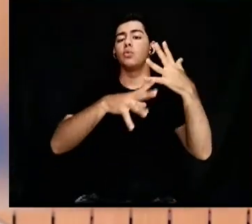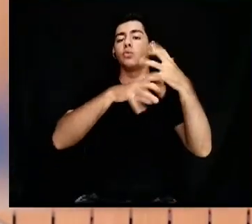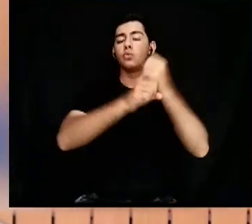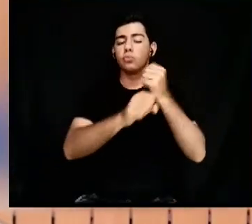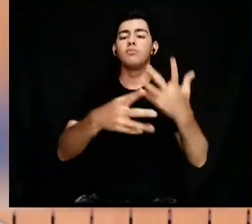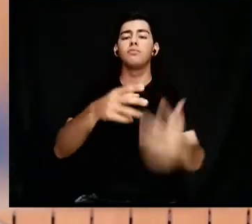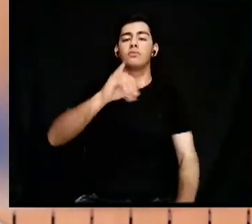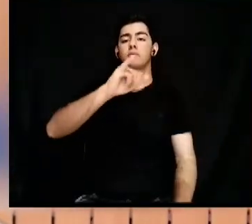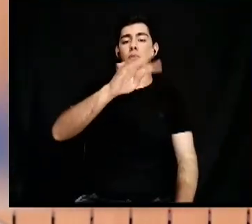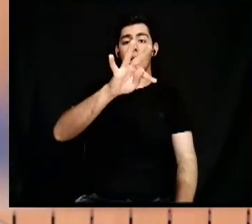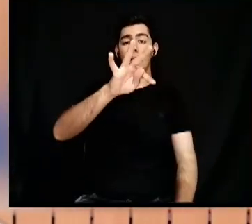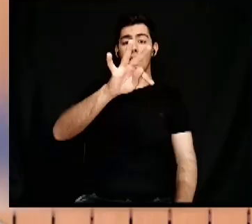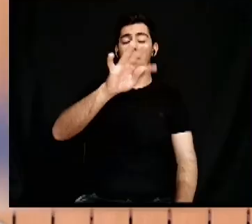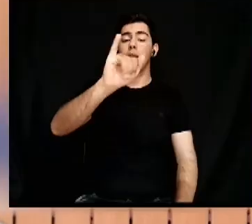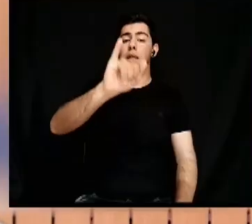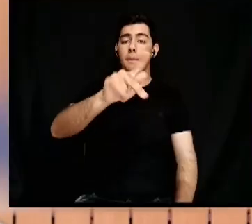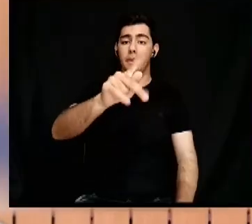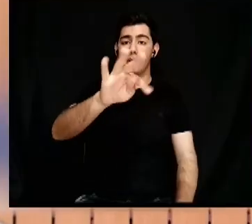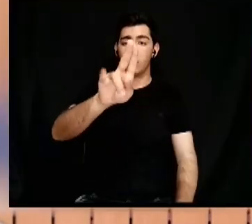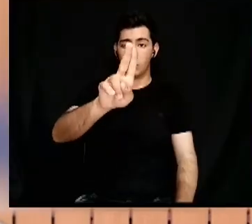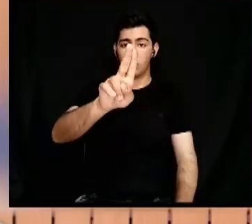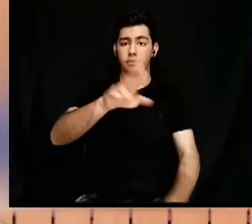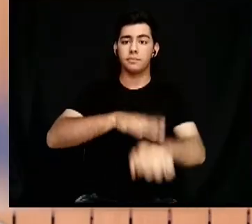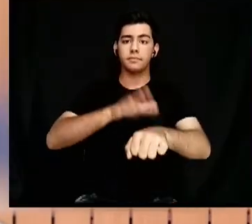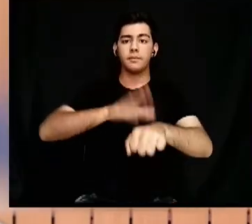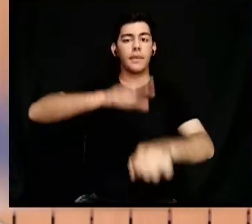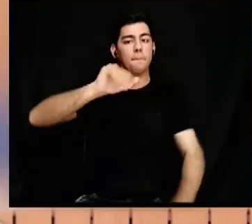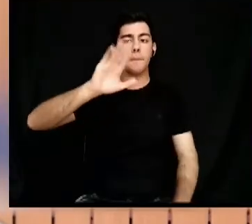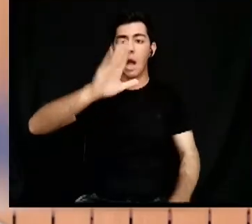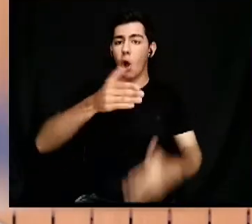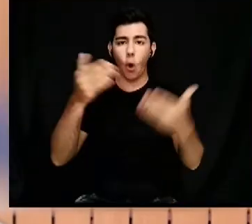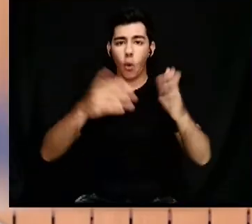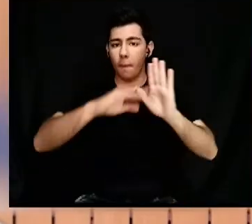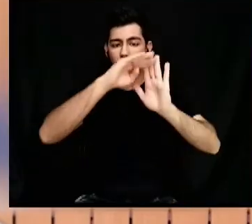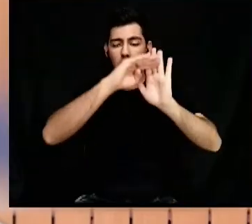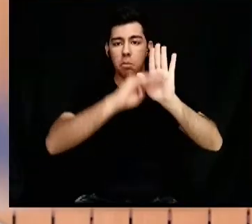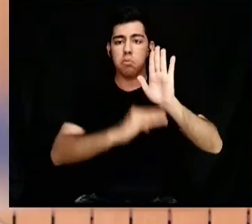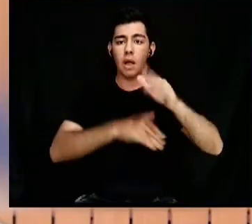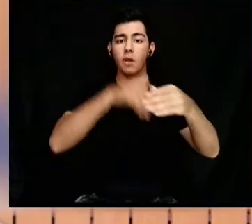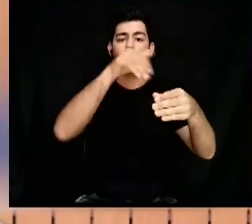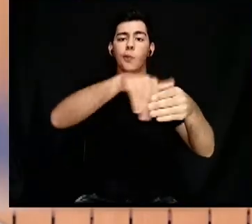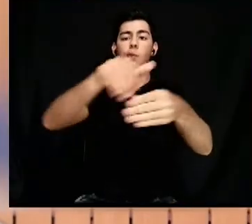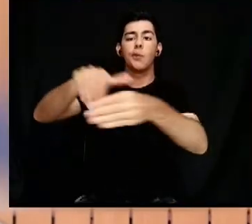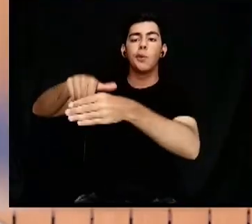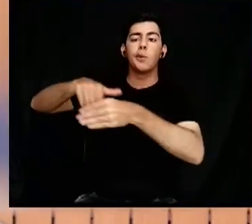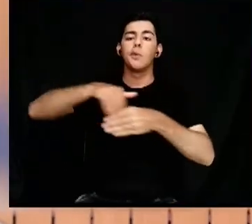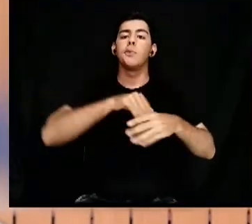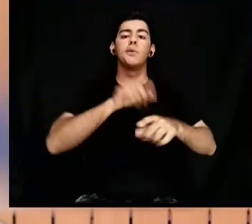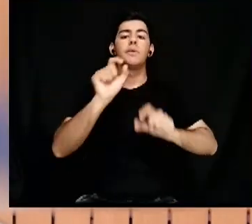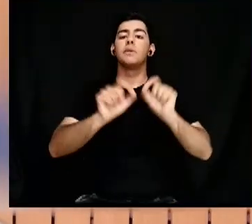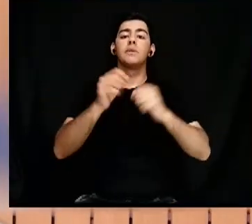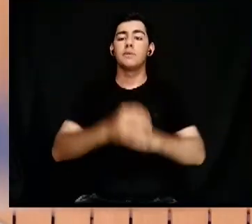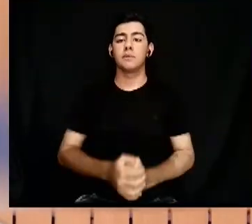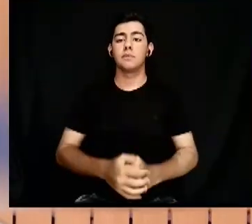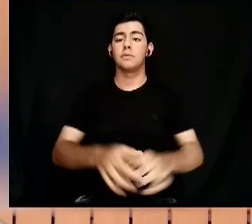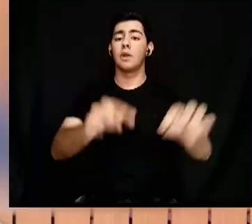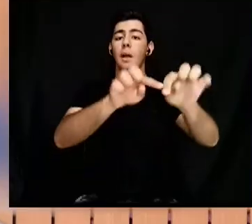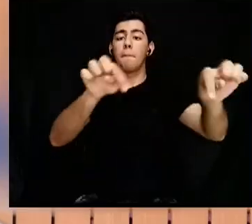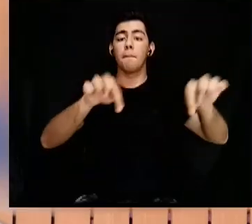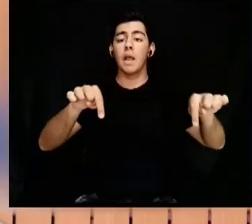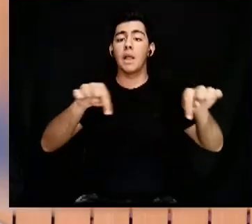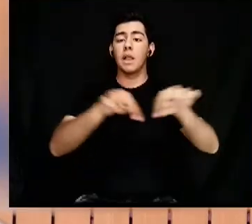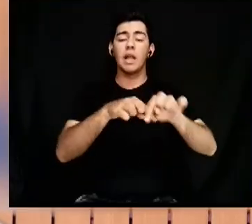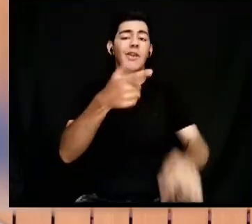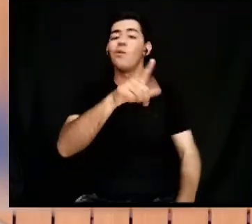o aumento do IPTU. Hoje está na pauta a votação da planta genérica de valores. Não vai ter mudança da lei